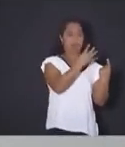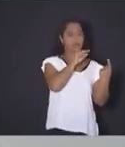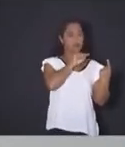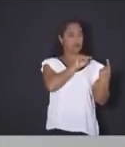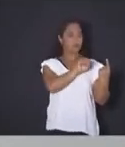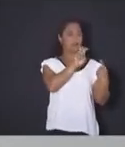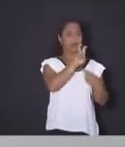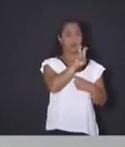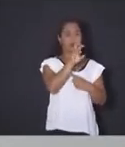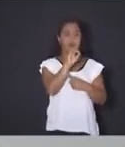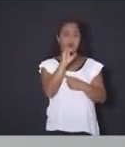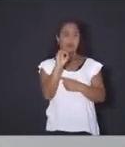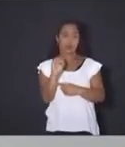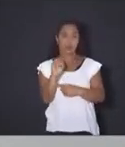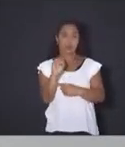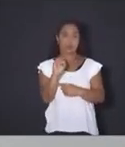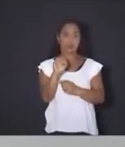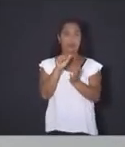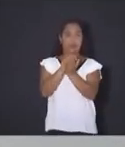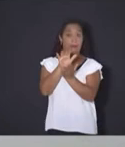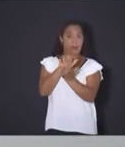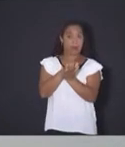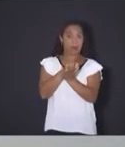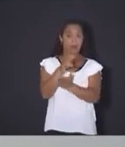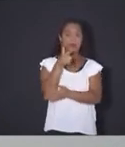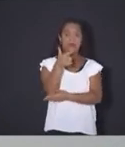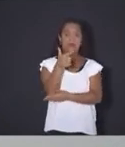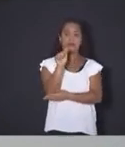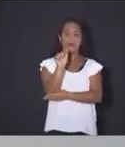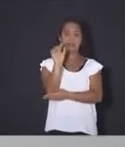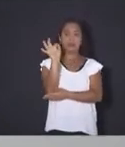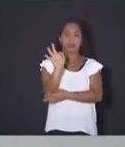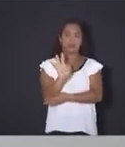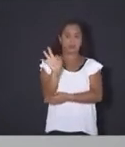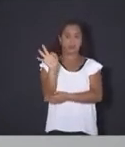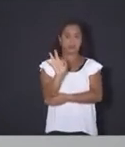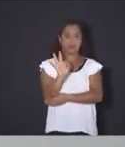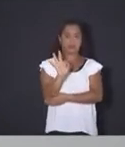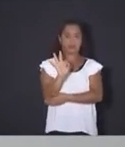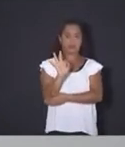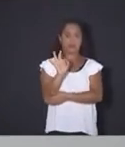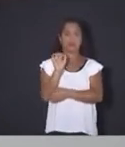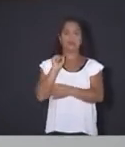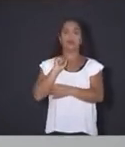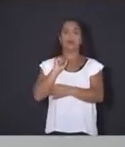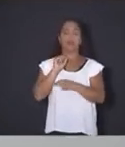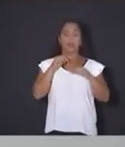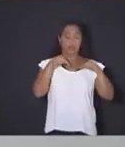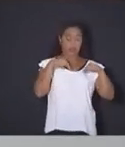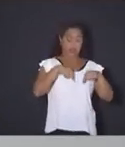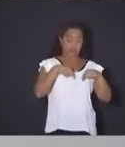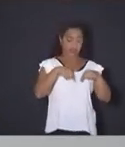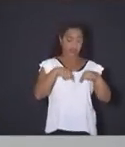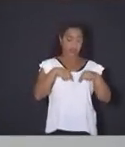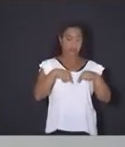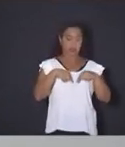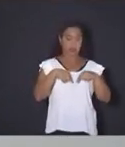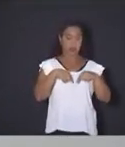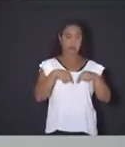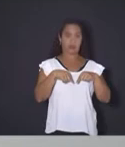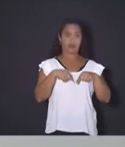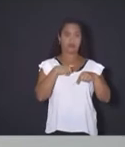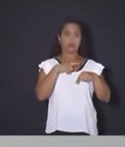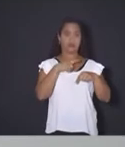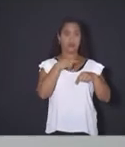paga 27% depois de renda quem vive de rendas no brasil paga 15% de vídeo dividendos